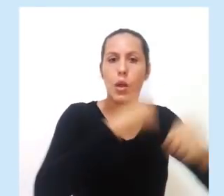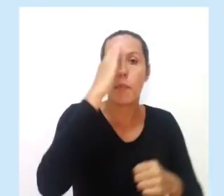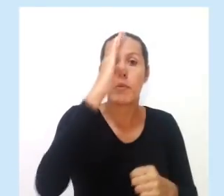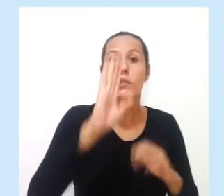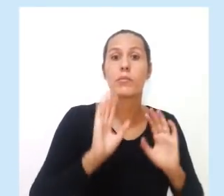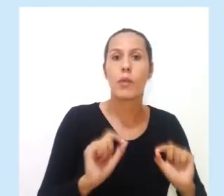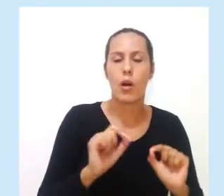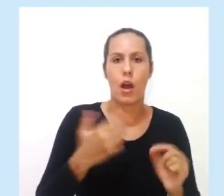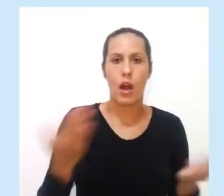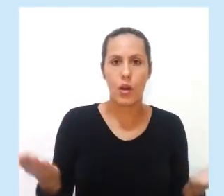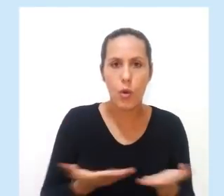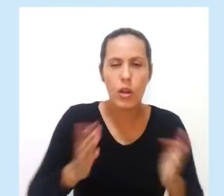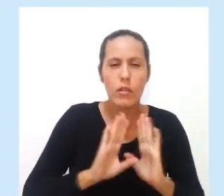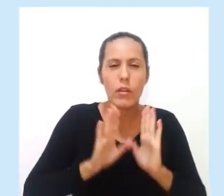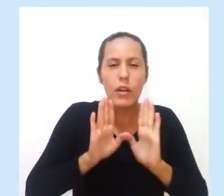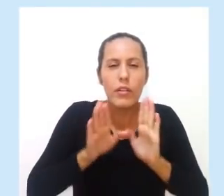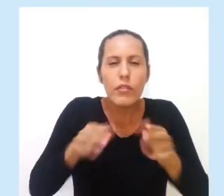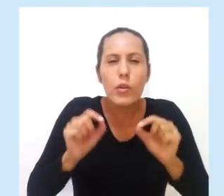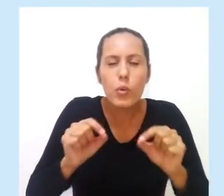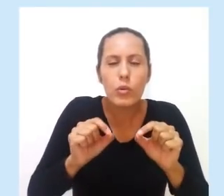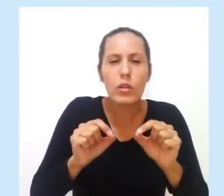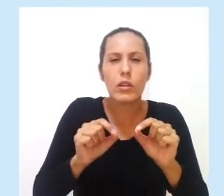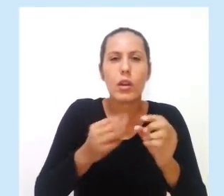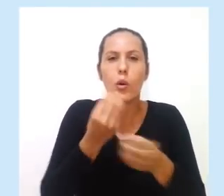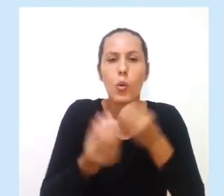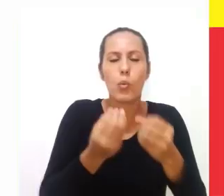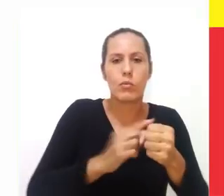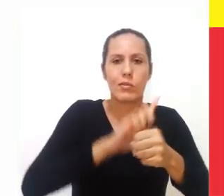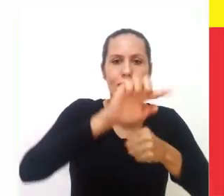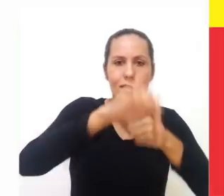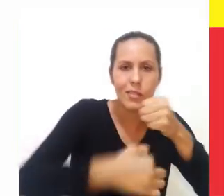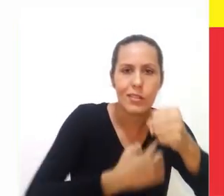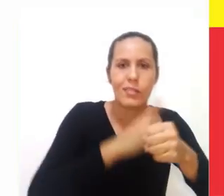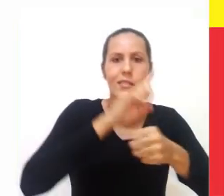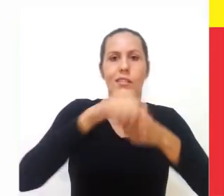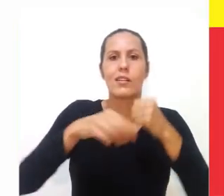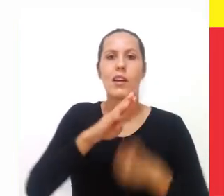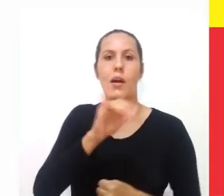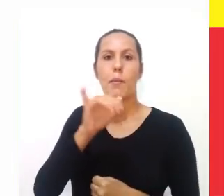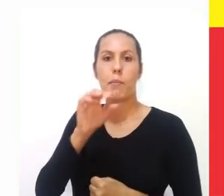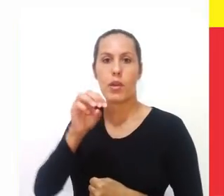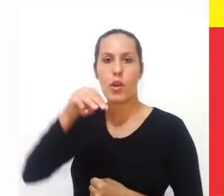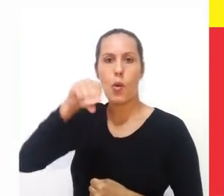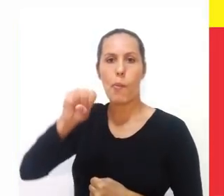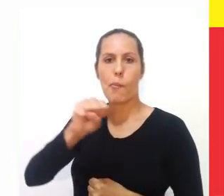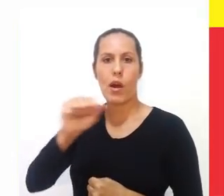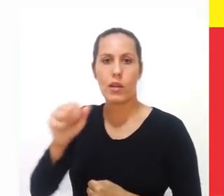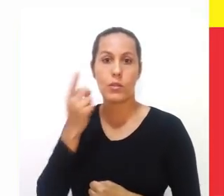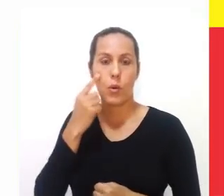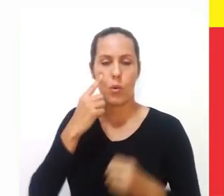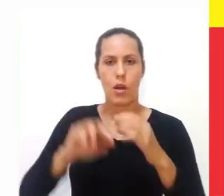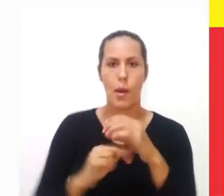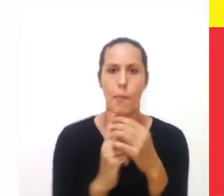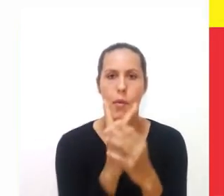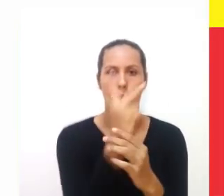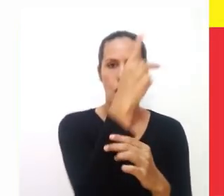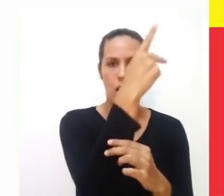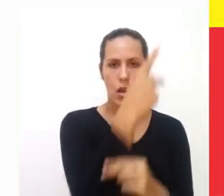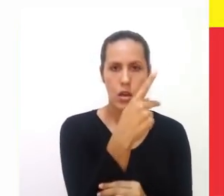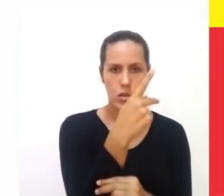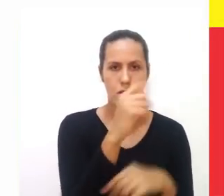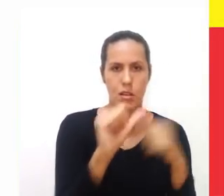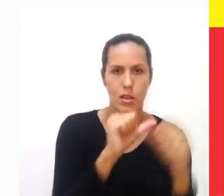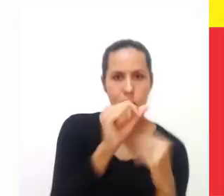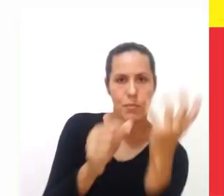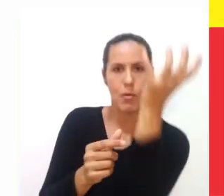renováveis. Vamos ver agora o ciclo da biomassa. Então, a planta, certo? Ela é transformada em